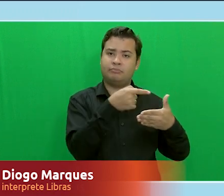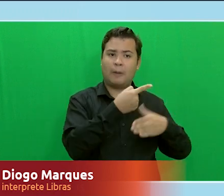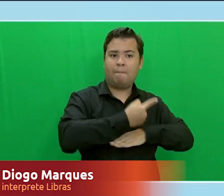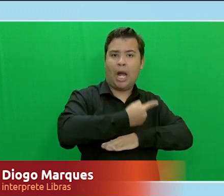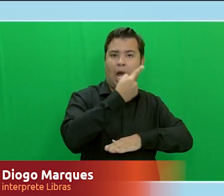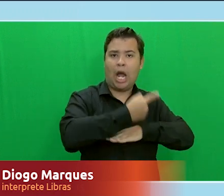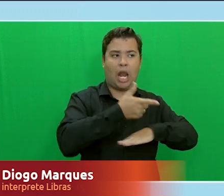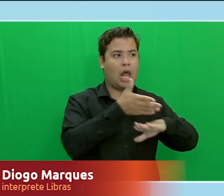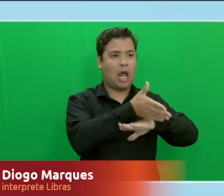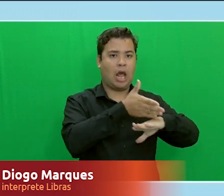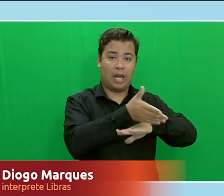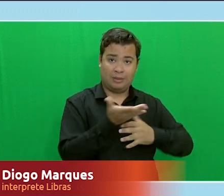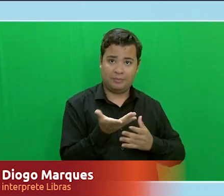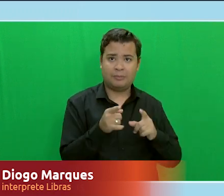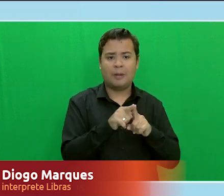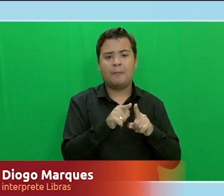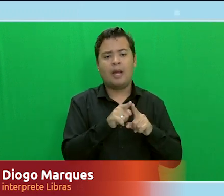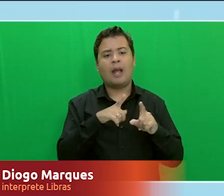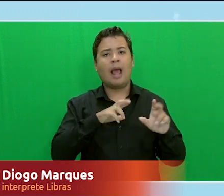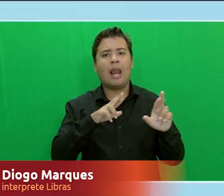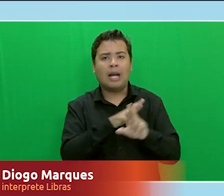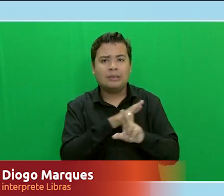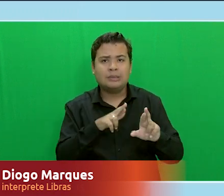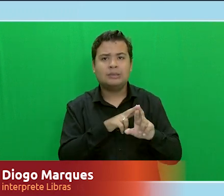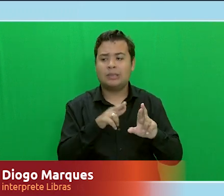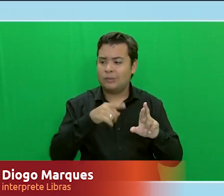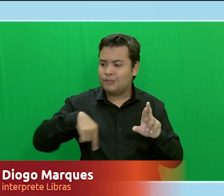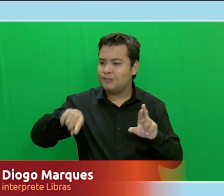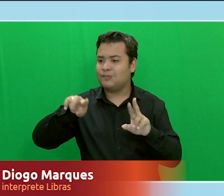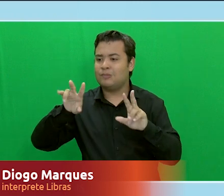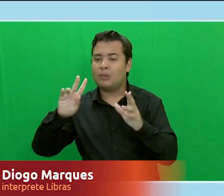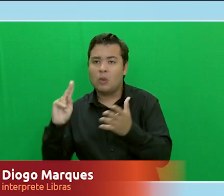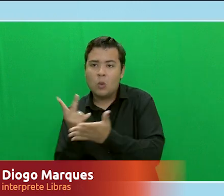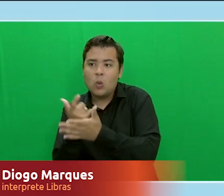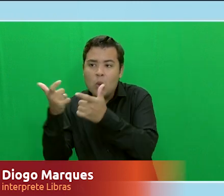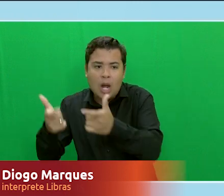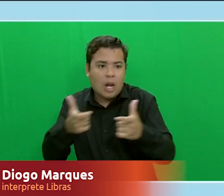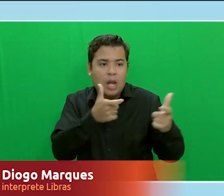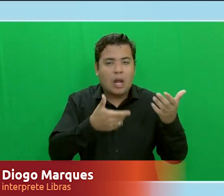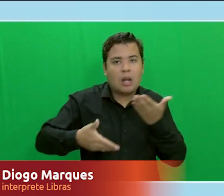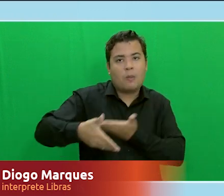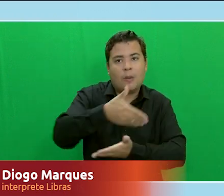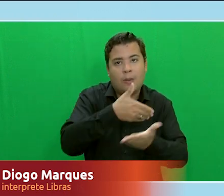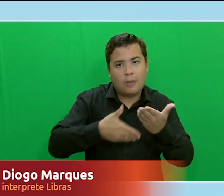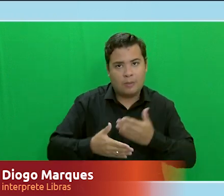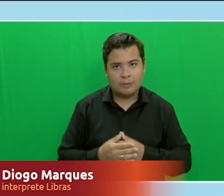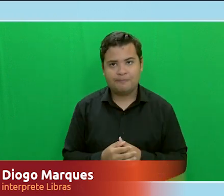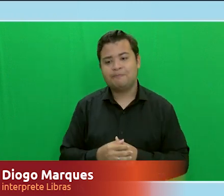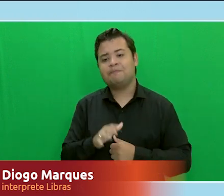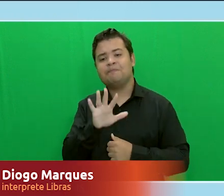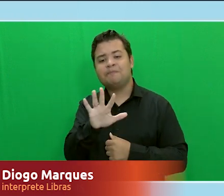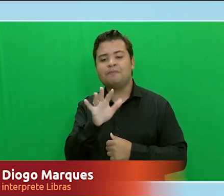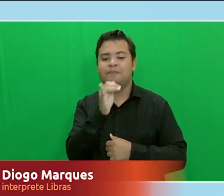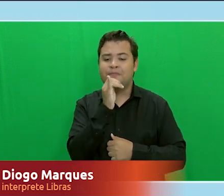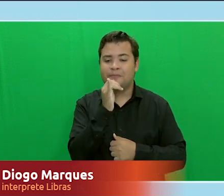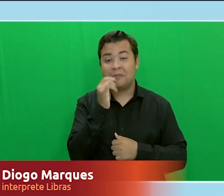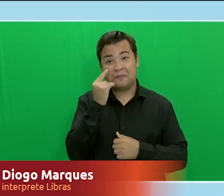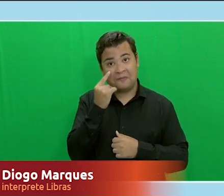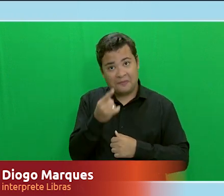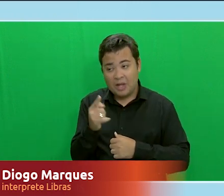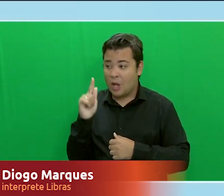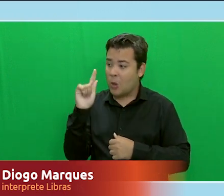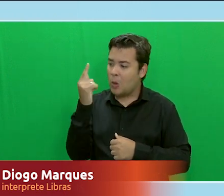toda essa relação, né? Então, aí nós vamos perceber por que